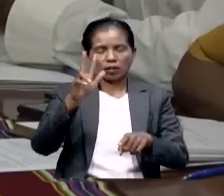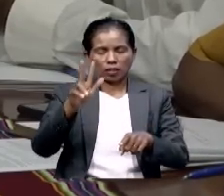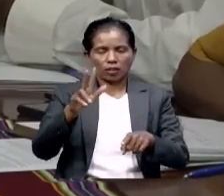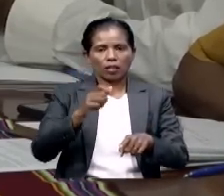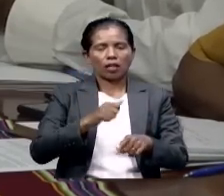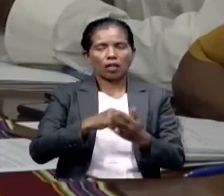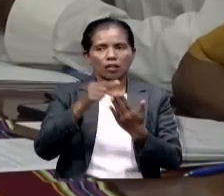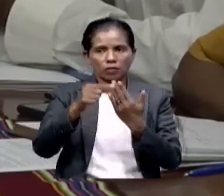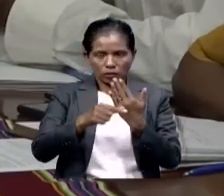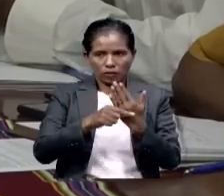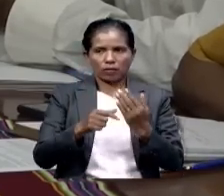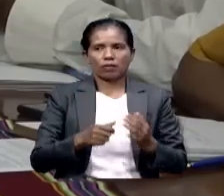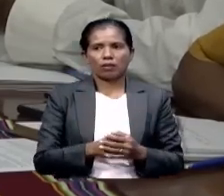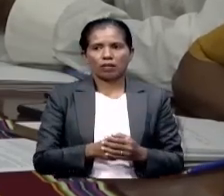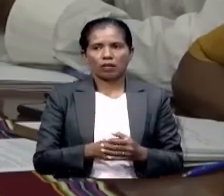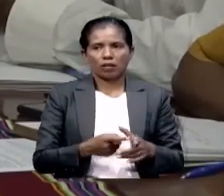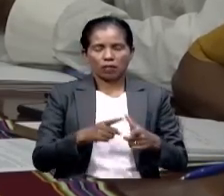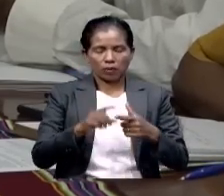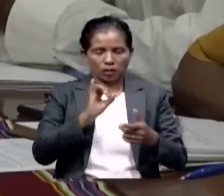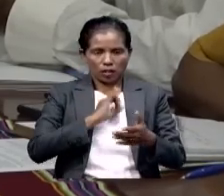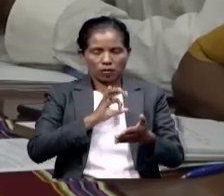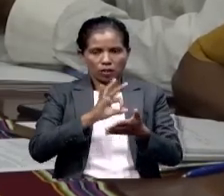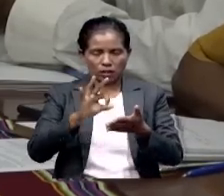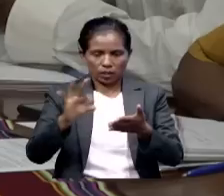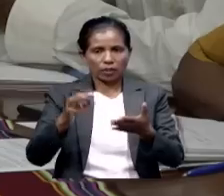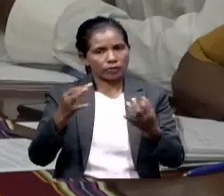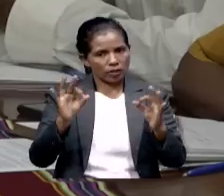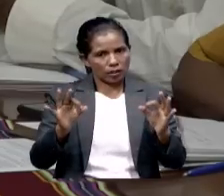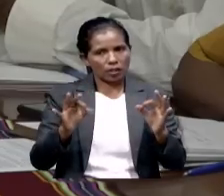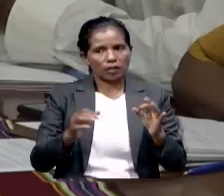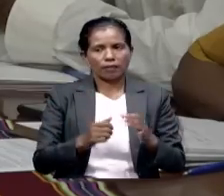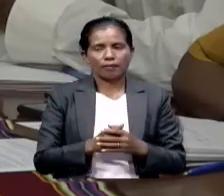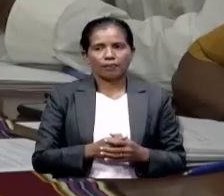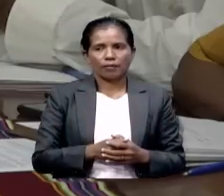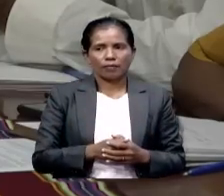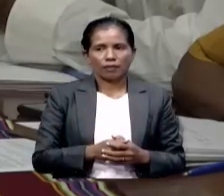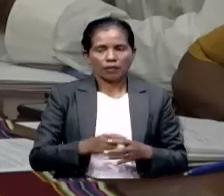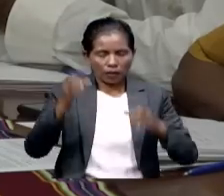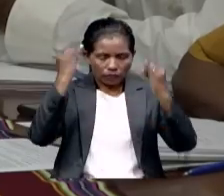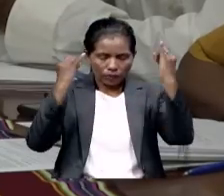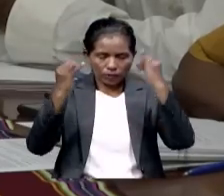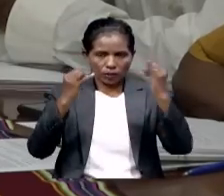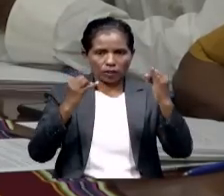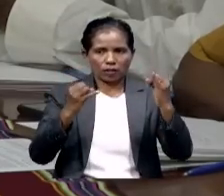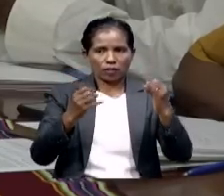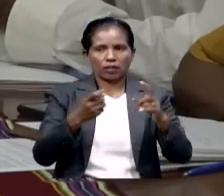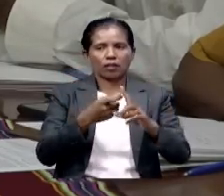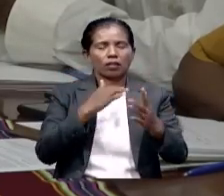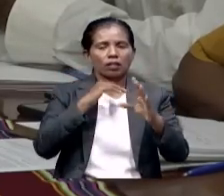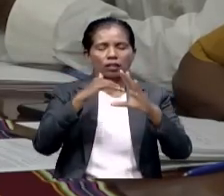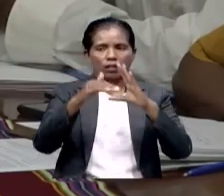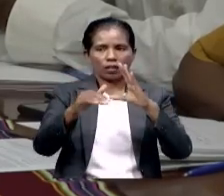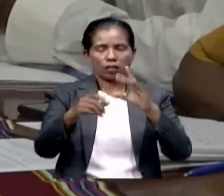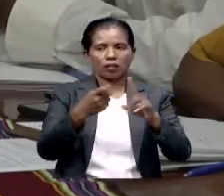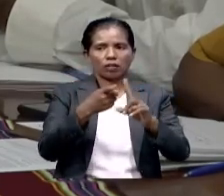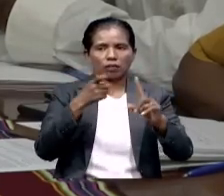hanesan, depois de awasina tira ne, iha informasau nebe betama husi email, husi